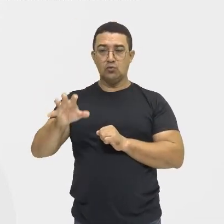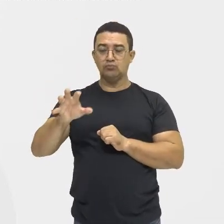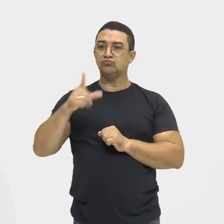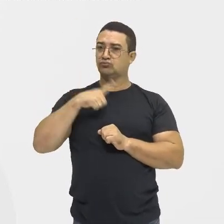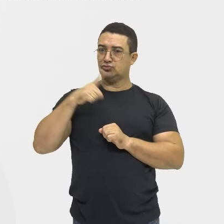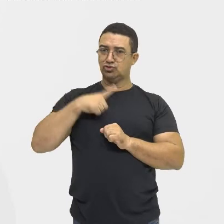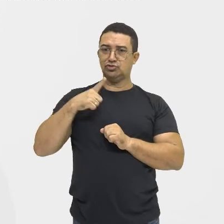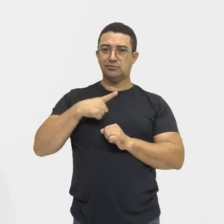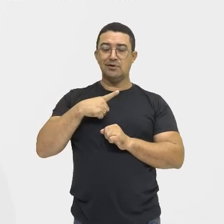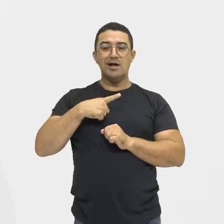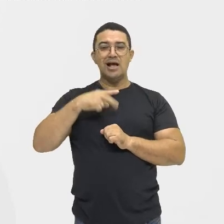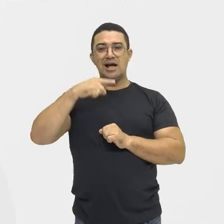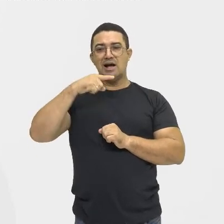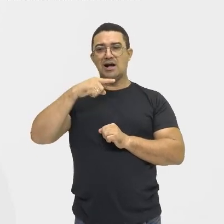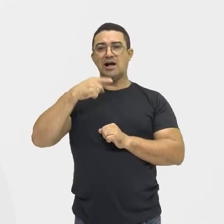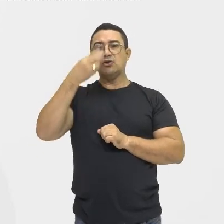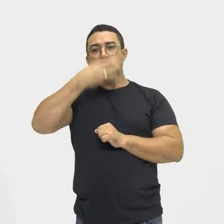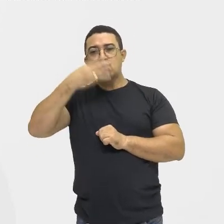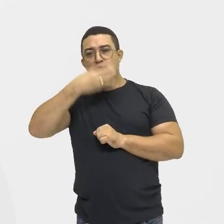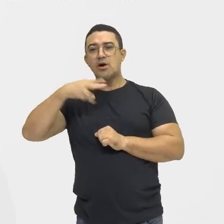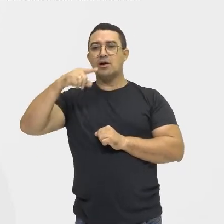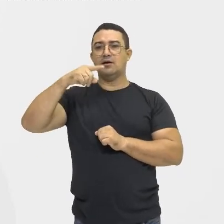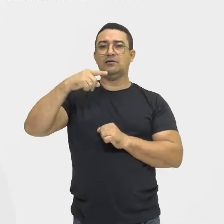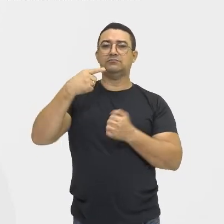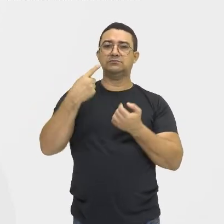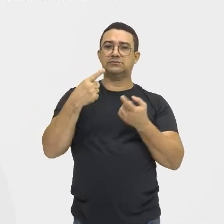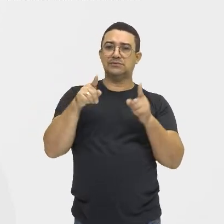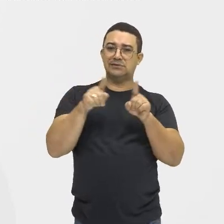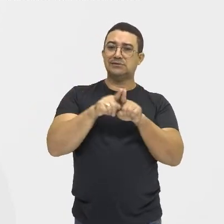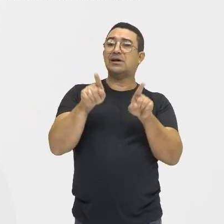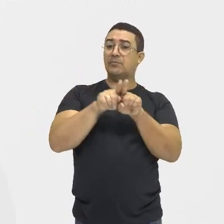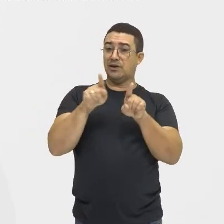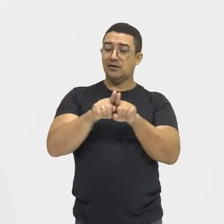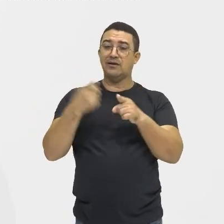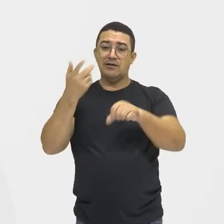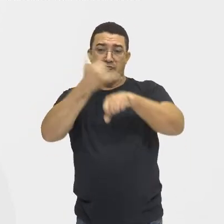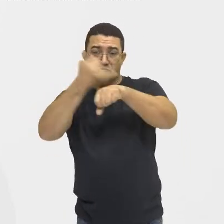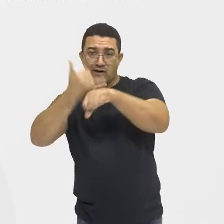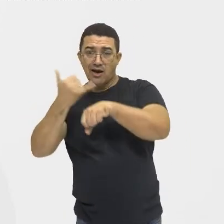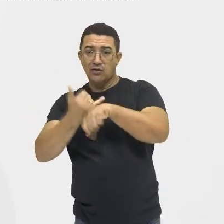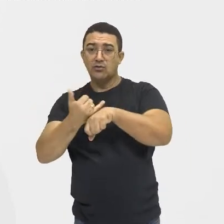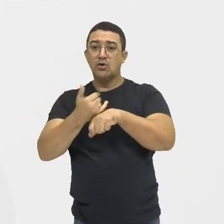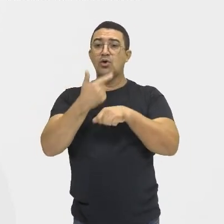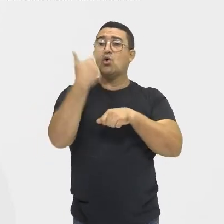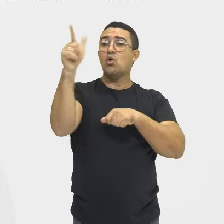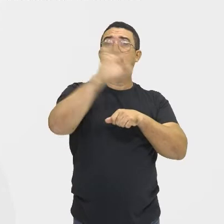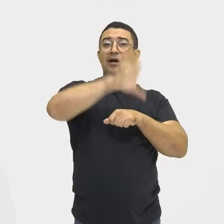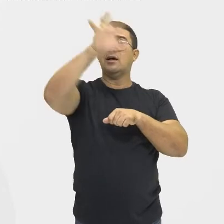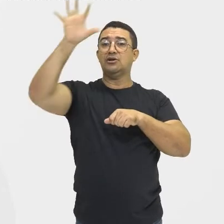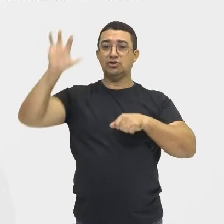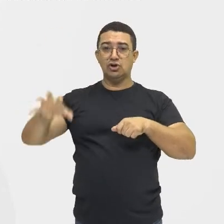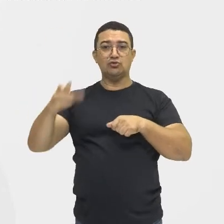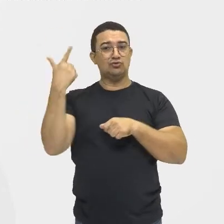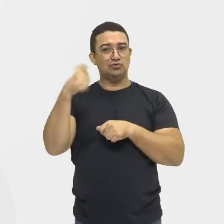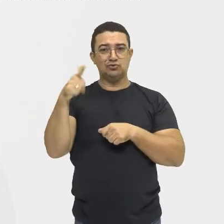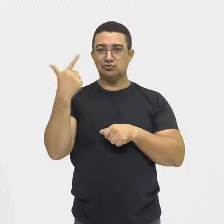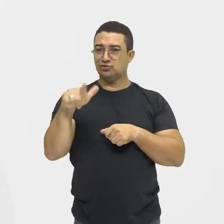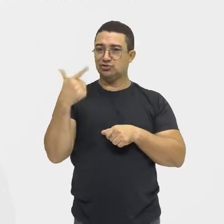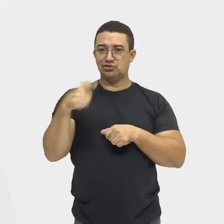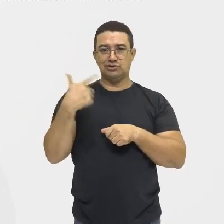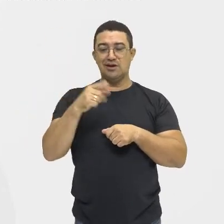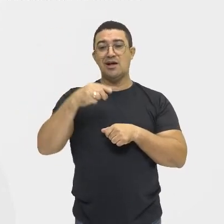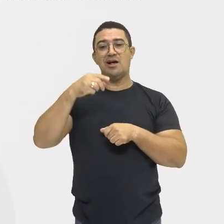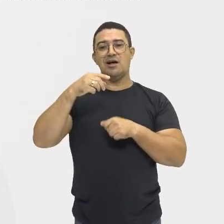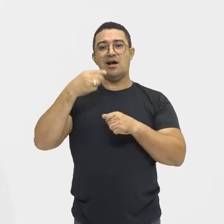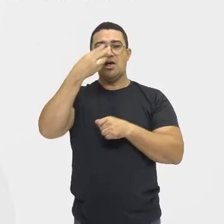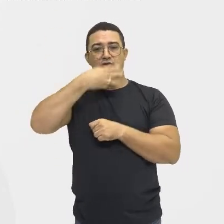açúcar e pela mineração. Nas regiões onde não existia nem açúcar nem ouro, as igrejas apresentavam talhas